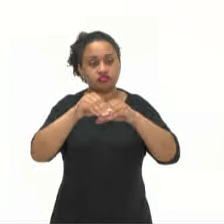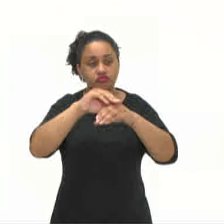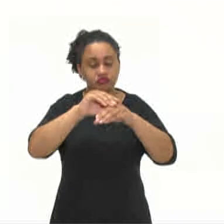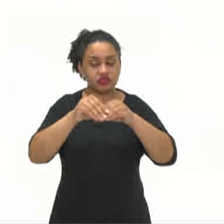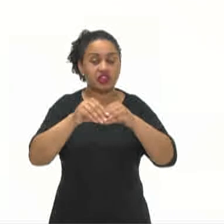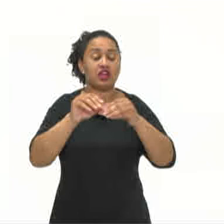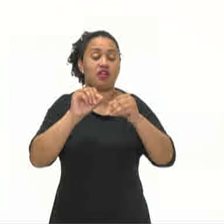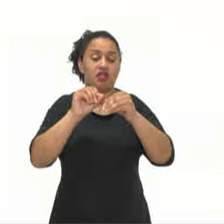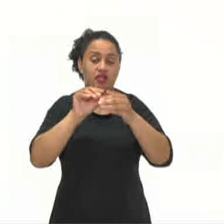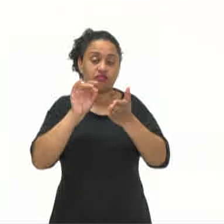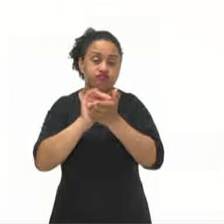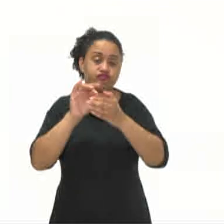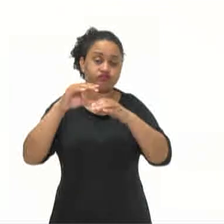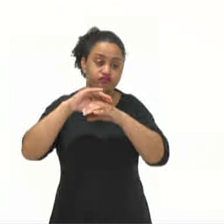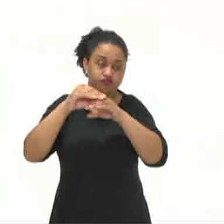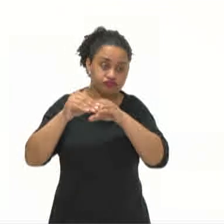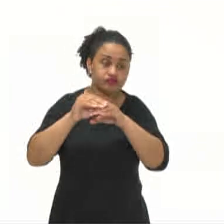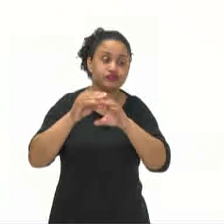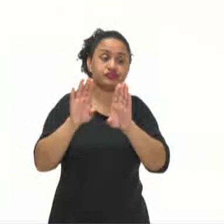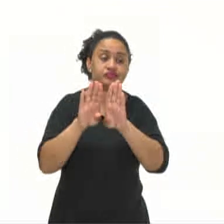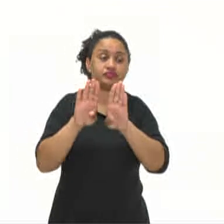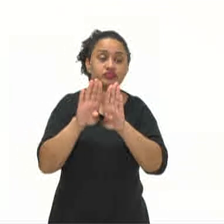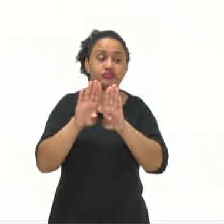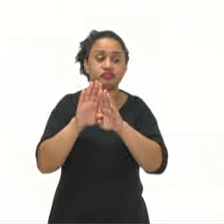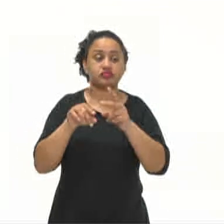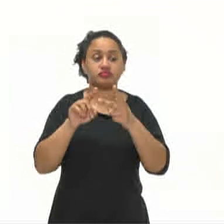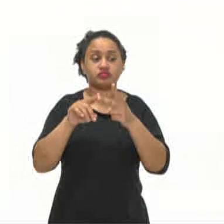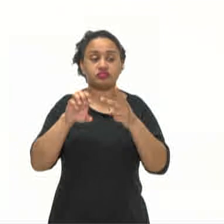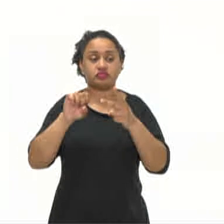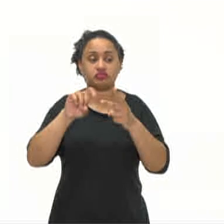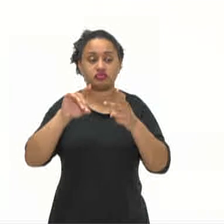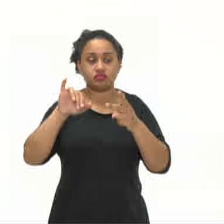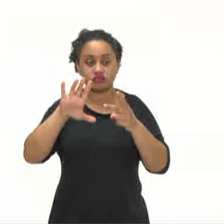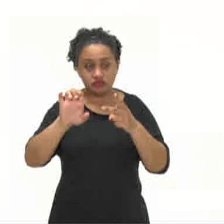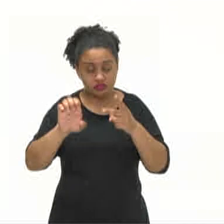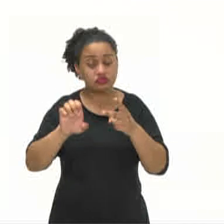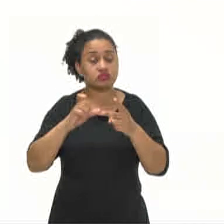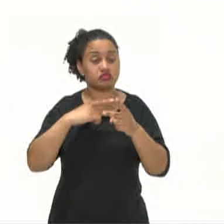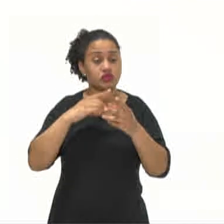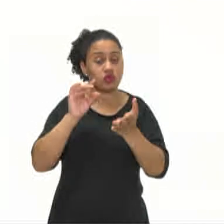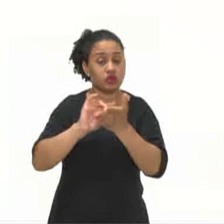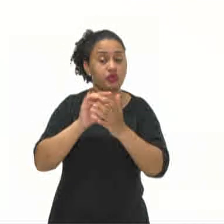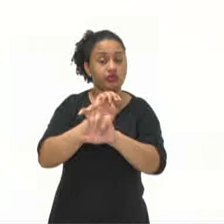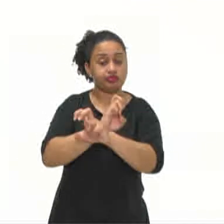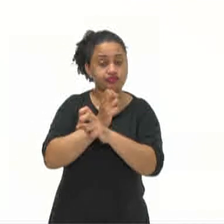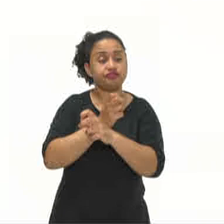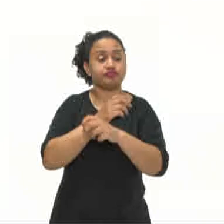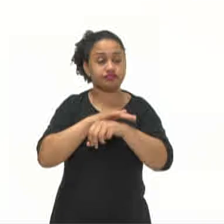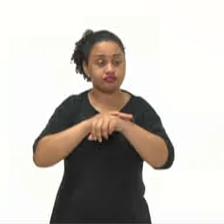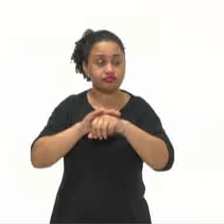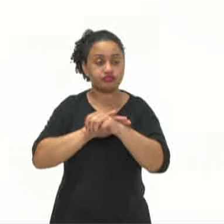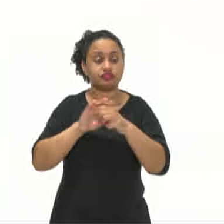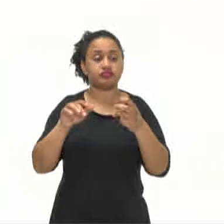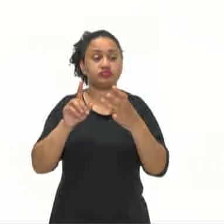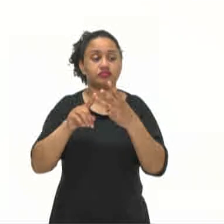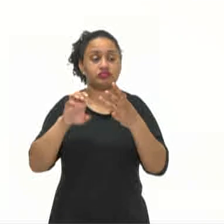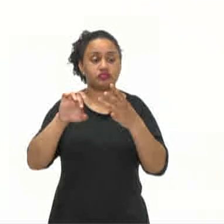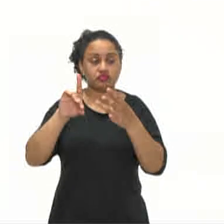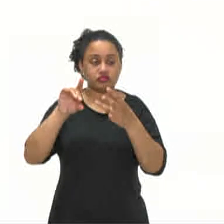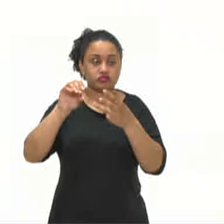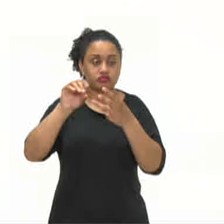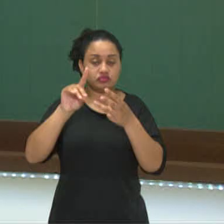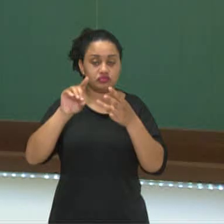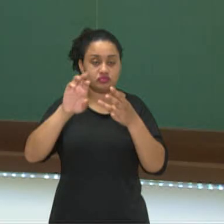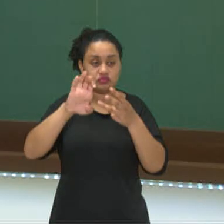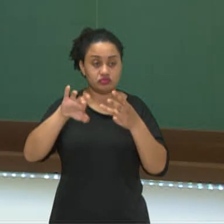origem à epiderme e os anexos, a mesoderme, que vai dar origem à derme e aos ossos, e a endoderme, que vai dar origem